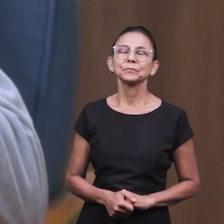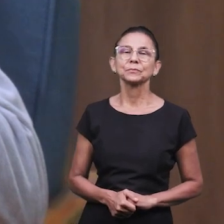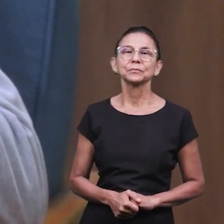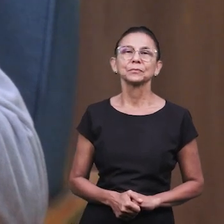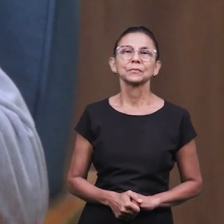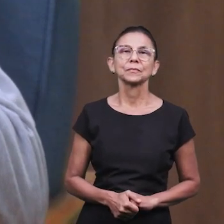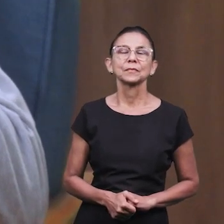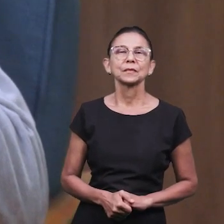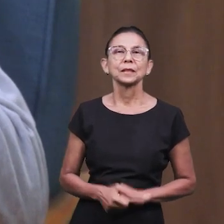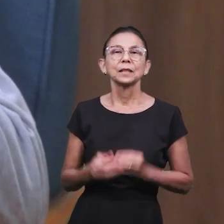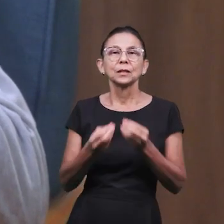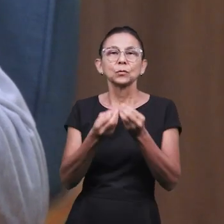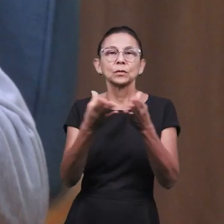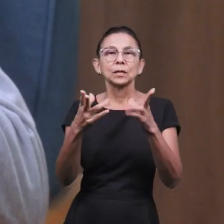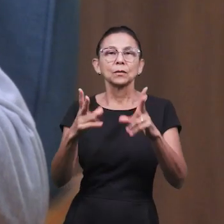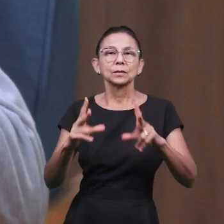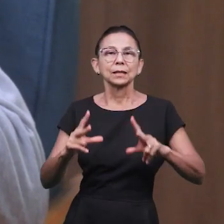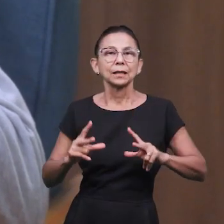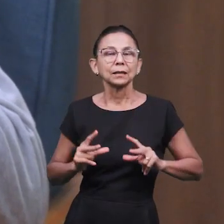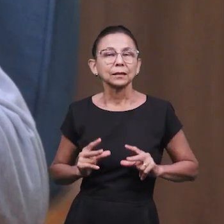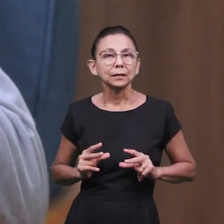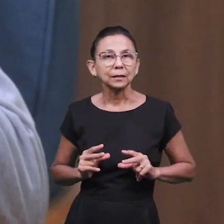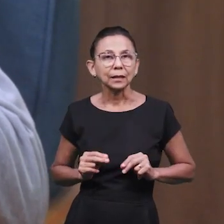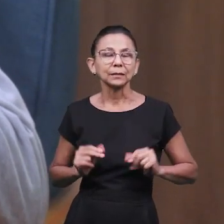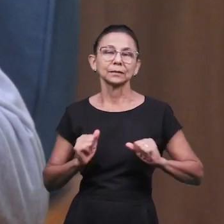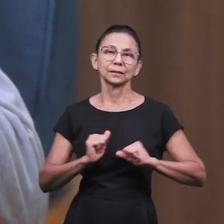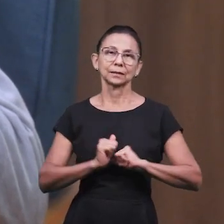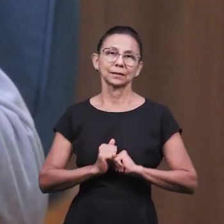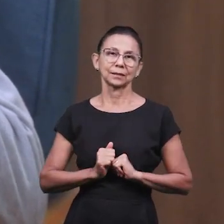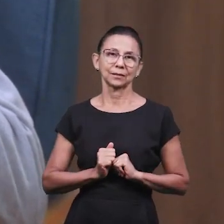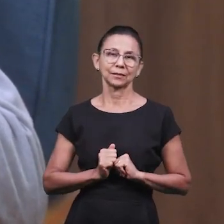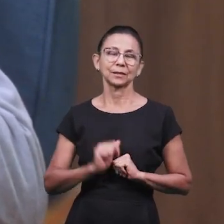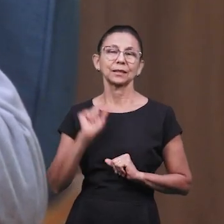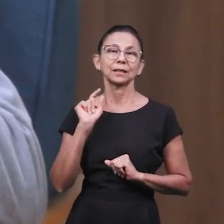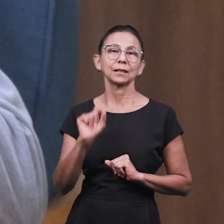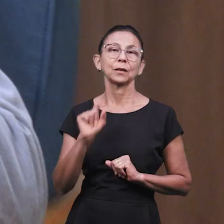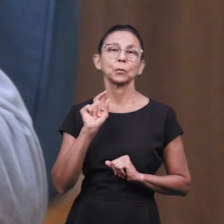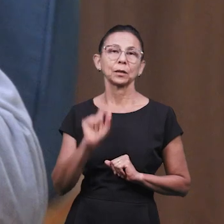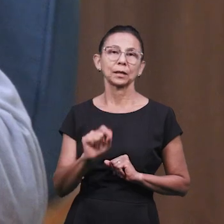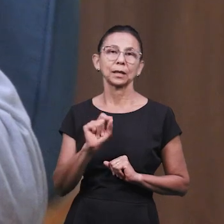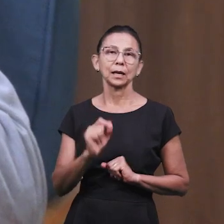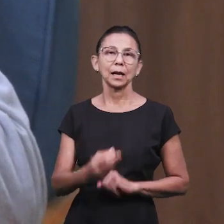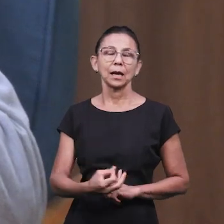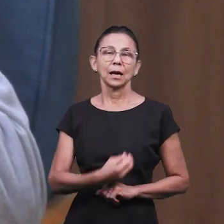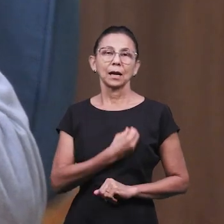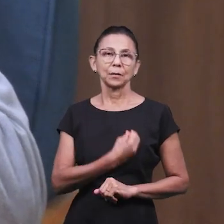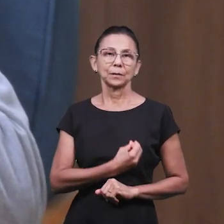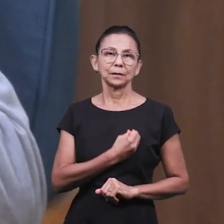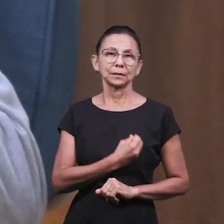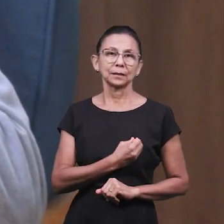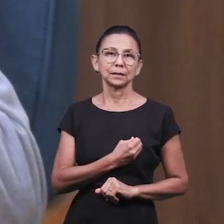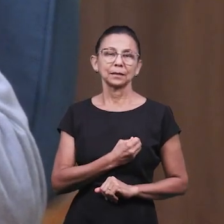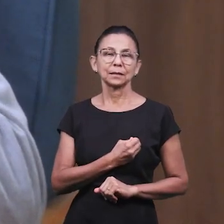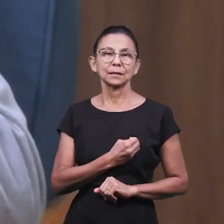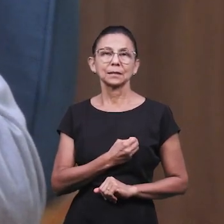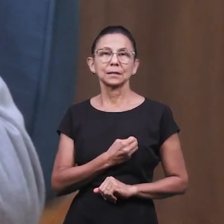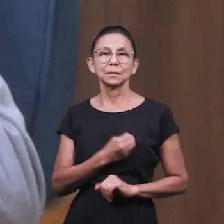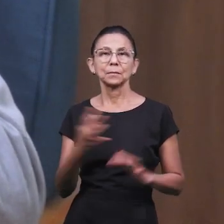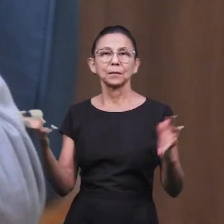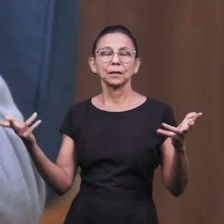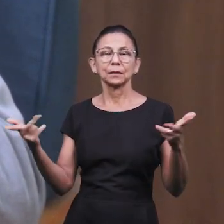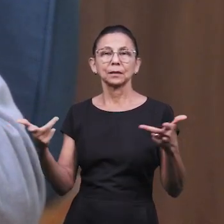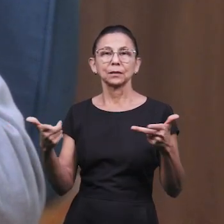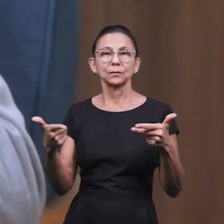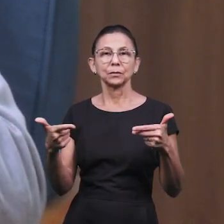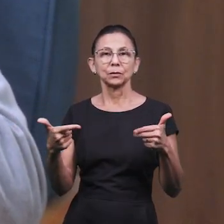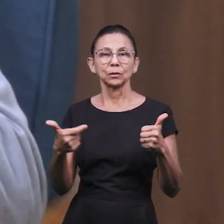nos deixou esta herança, este legado, a presença gloriosa e